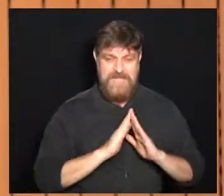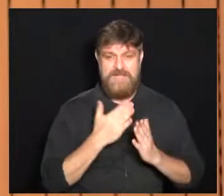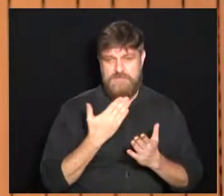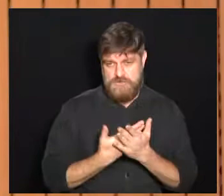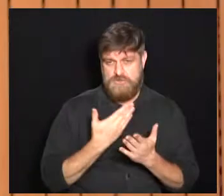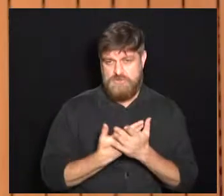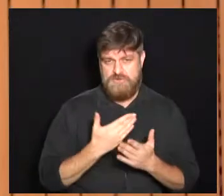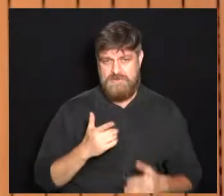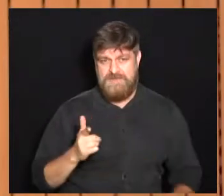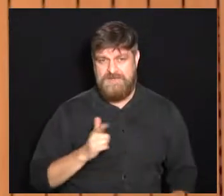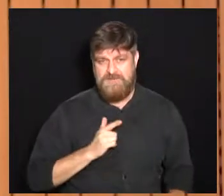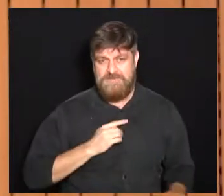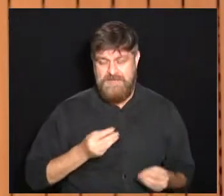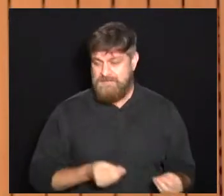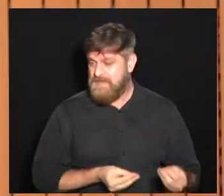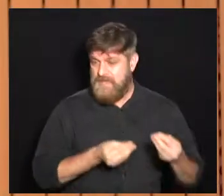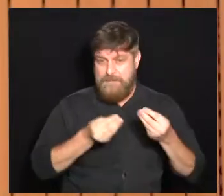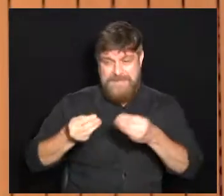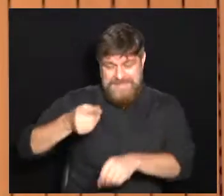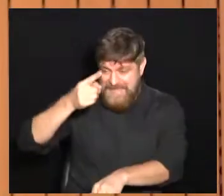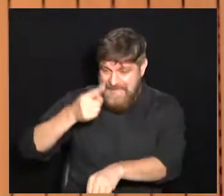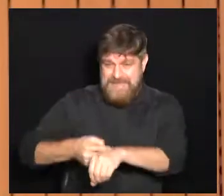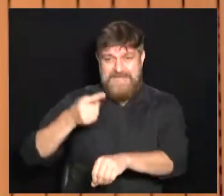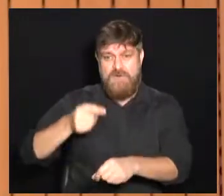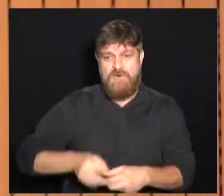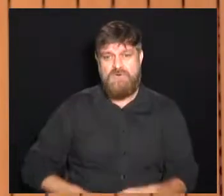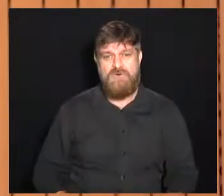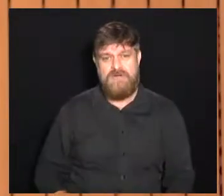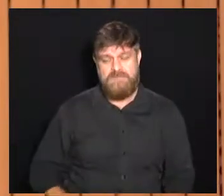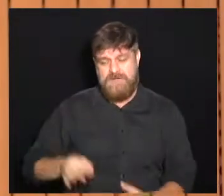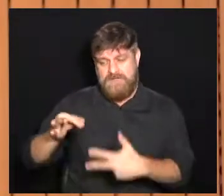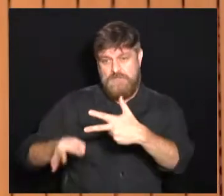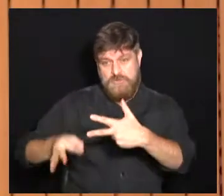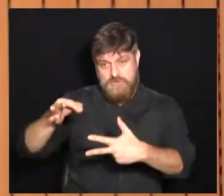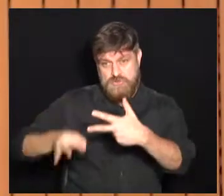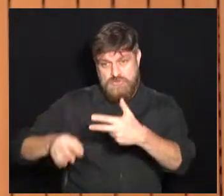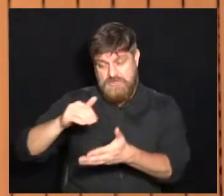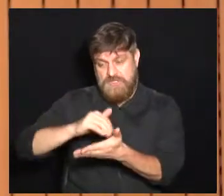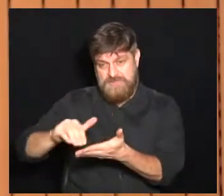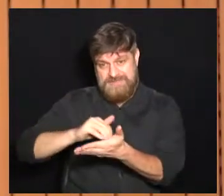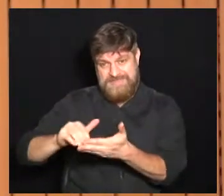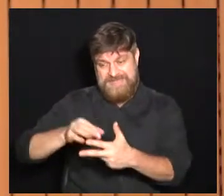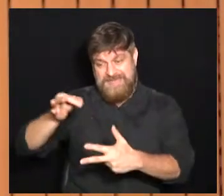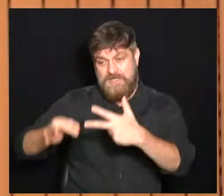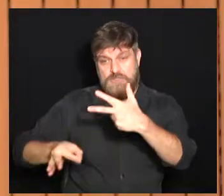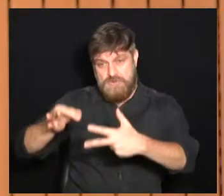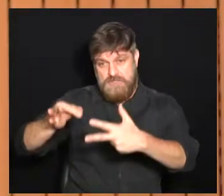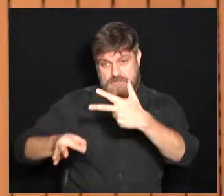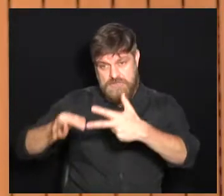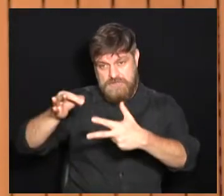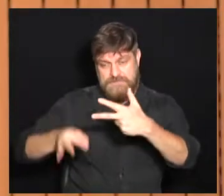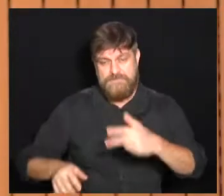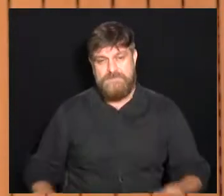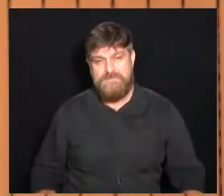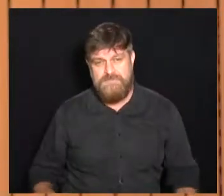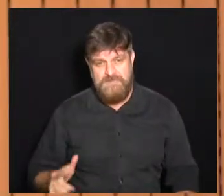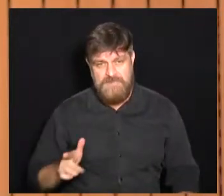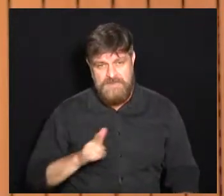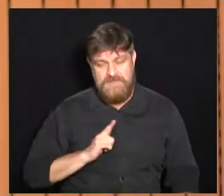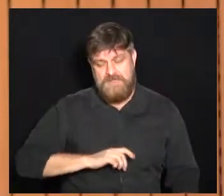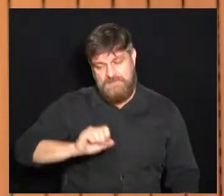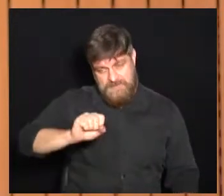próprias, eu tenho que encaminhar imediatamente para o jurídico, para a Secretaria de Assuntos Jurídicos. Tá? Então,